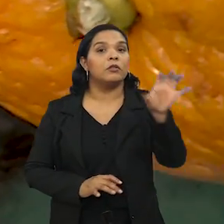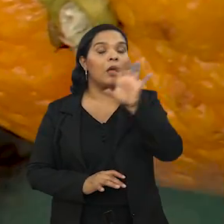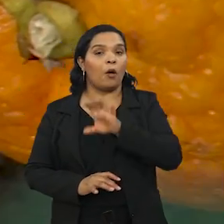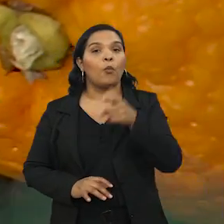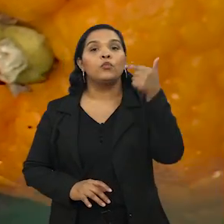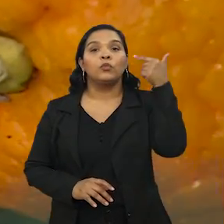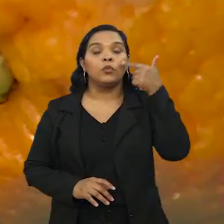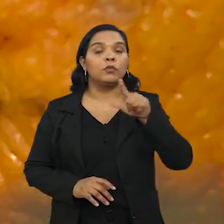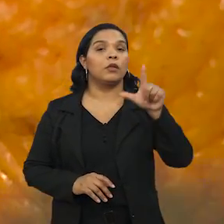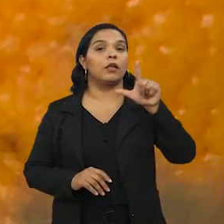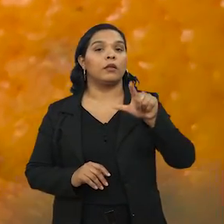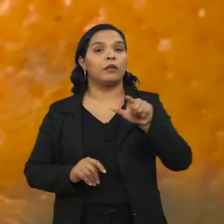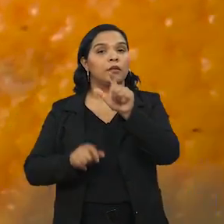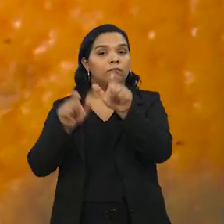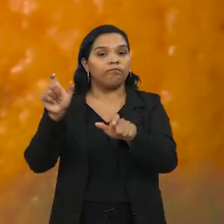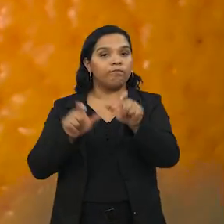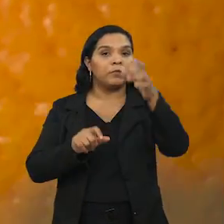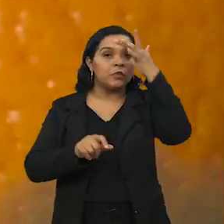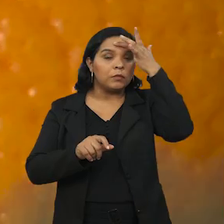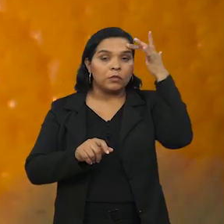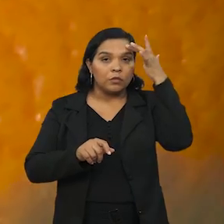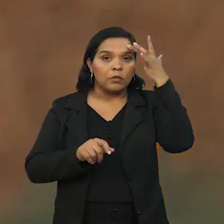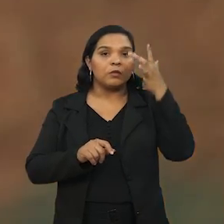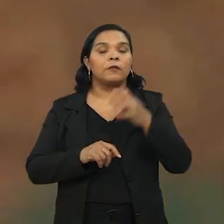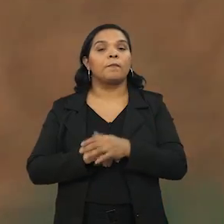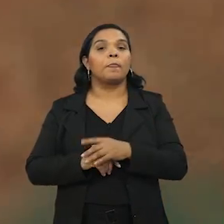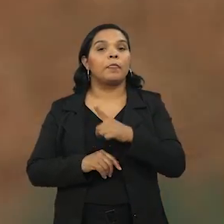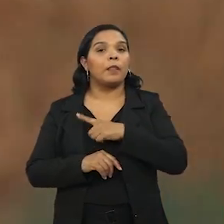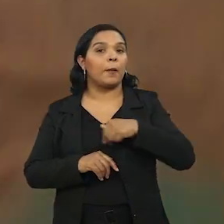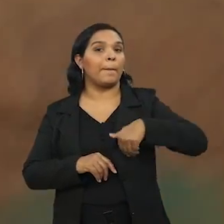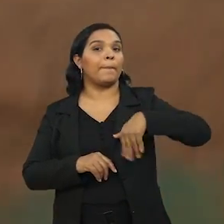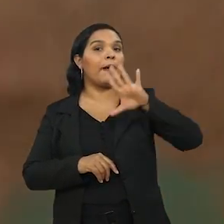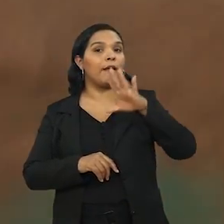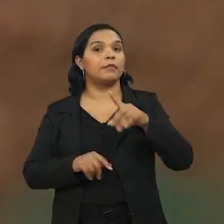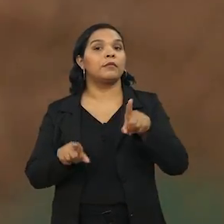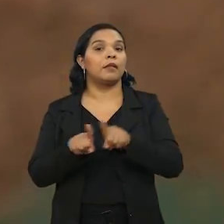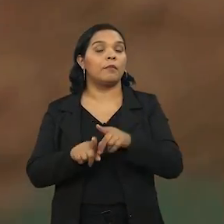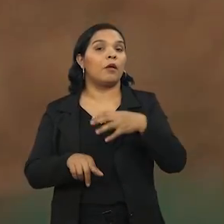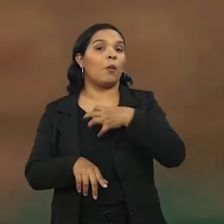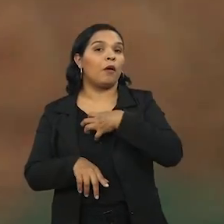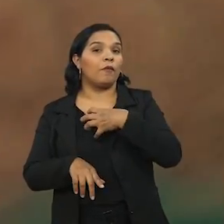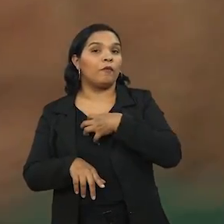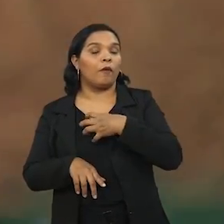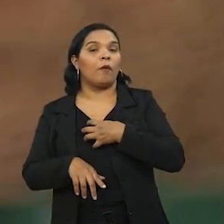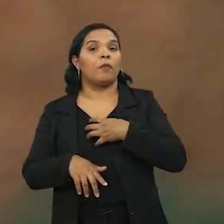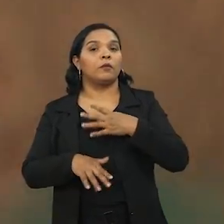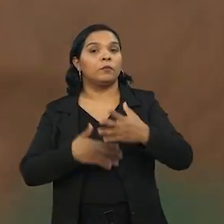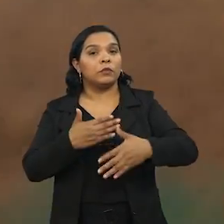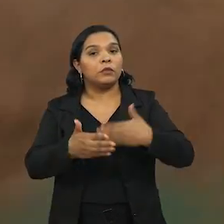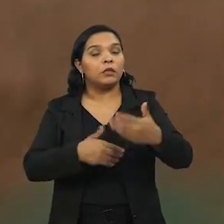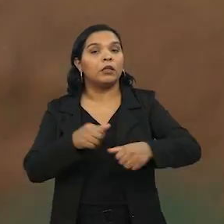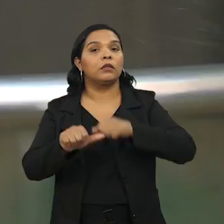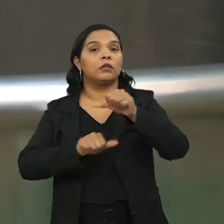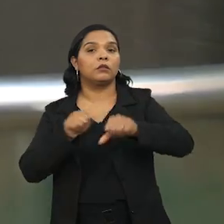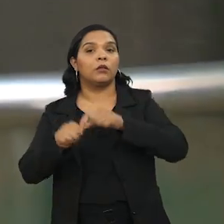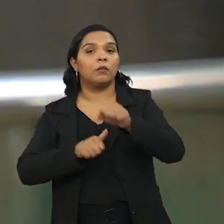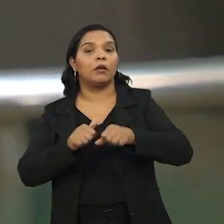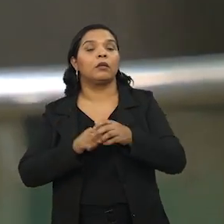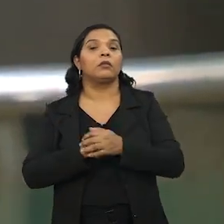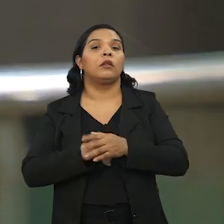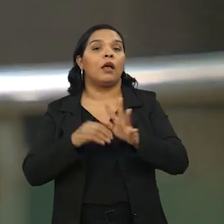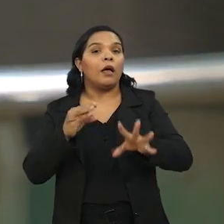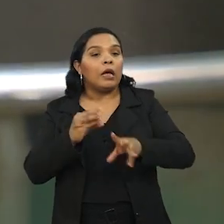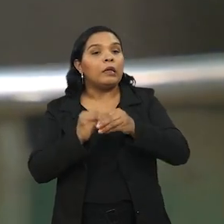são da região, a gente possibilita que esses produtores regionais tenham mais uma forma de estar processando,